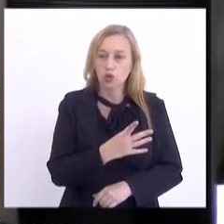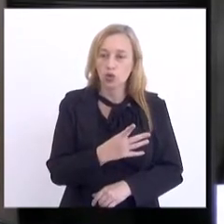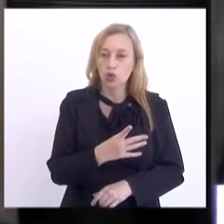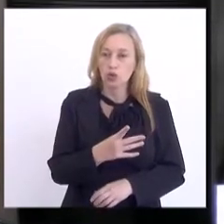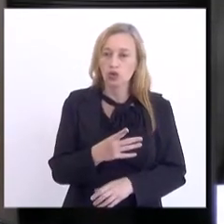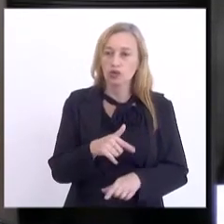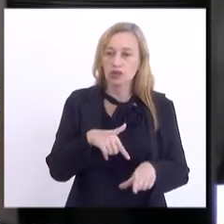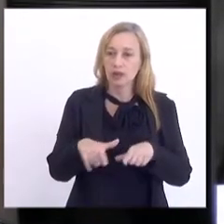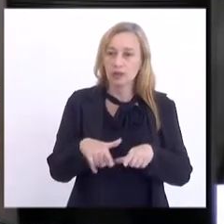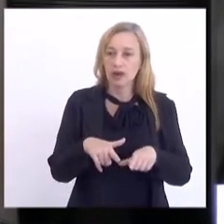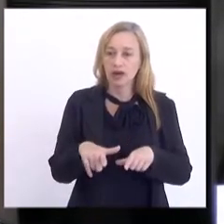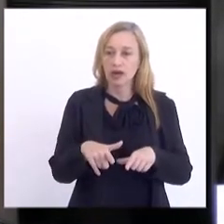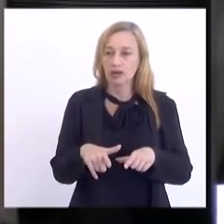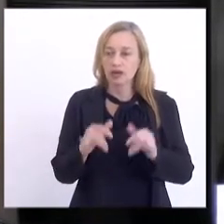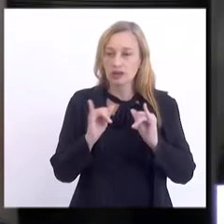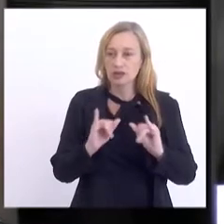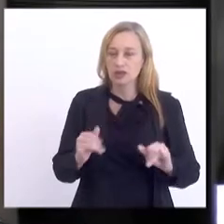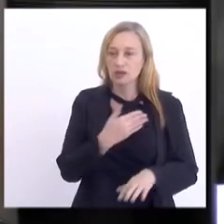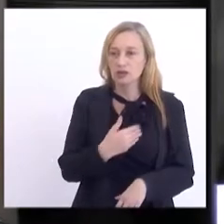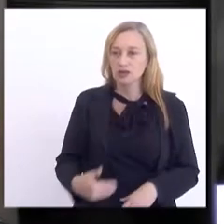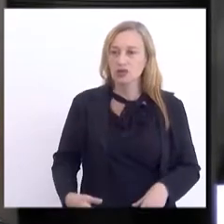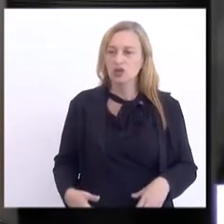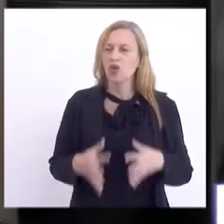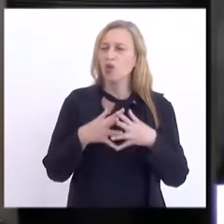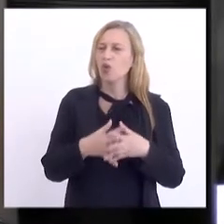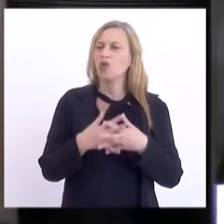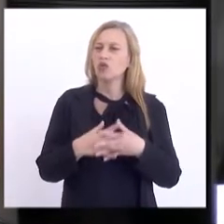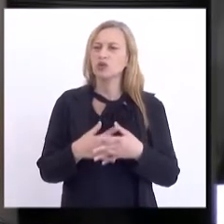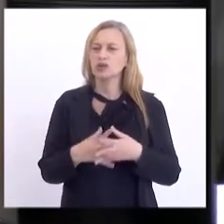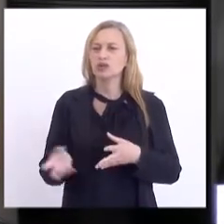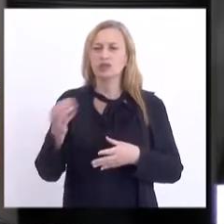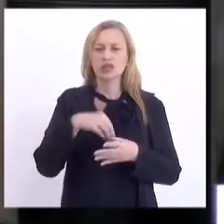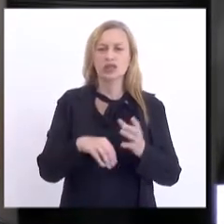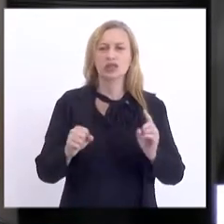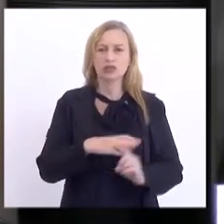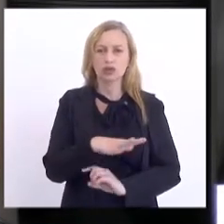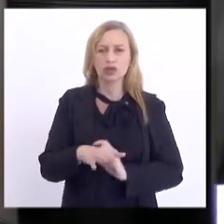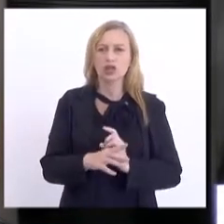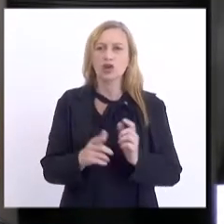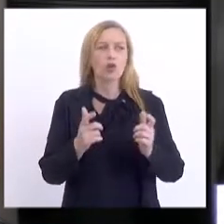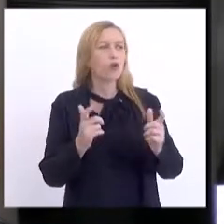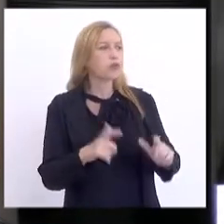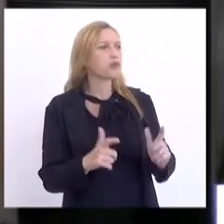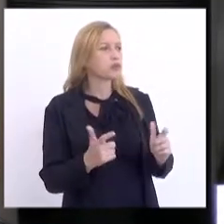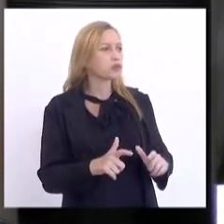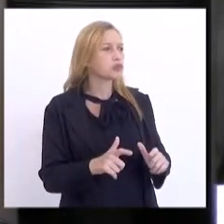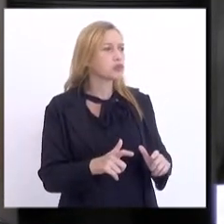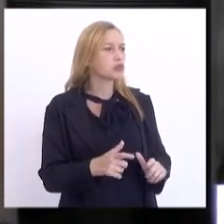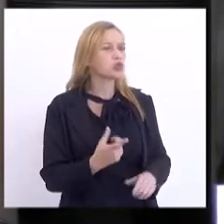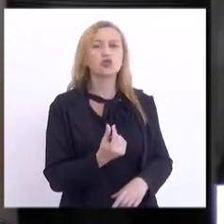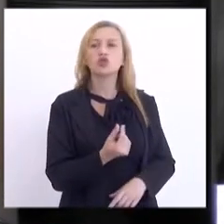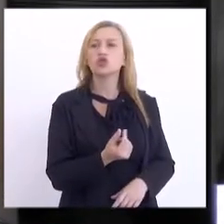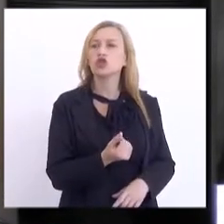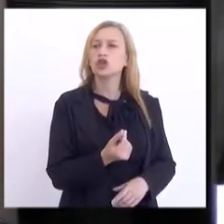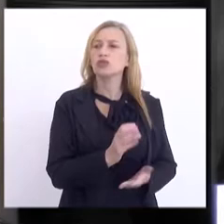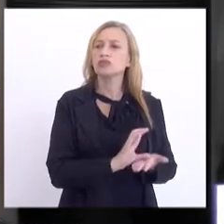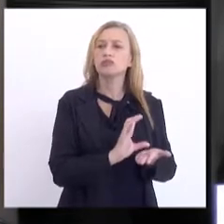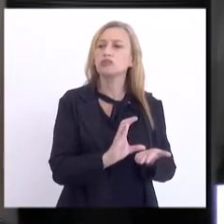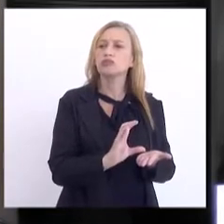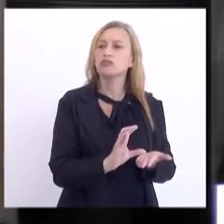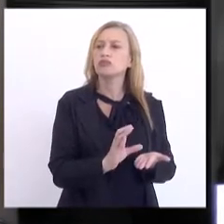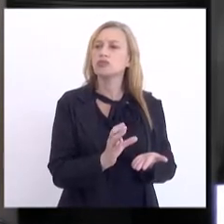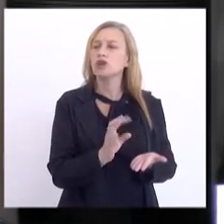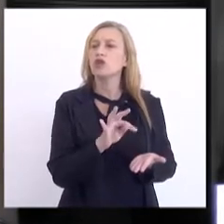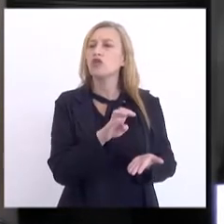pelo governo gera confusão na sociedade de onde estão vindo esse recurso